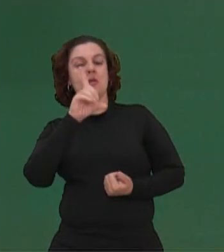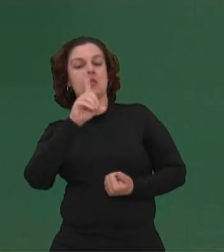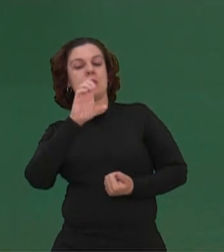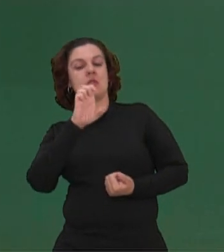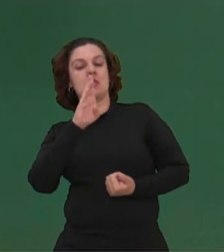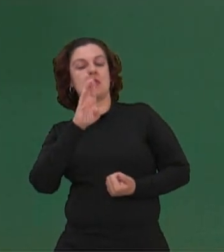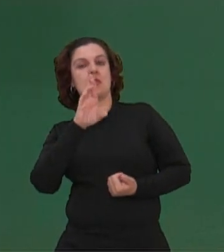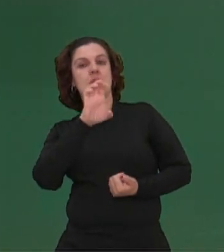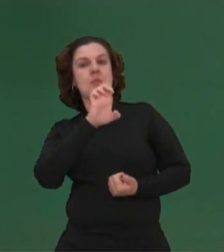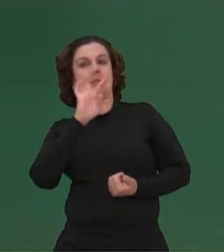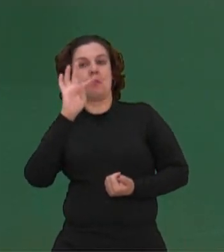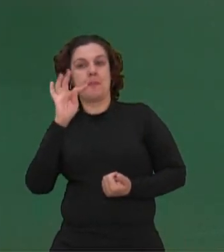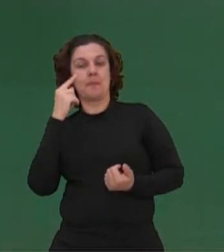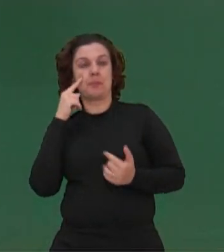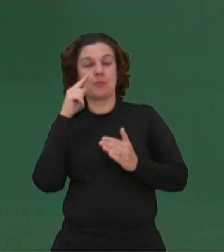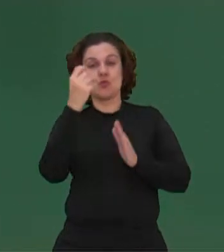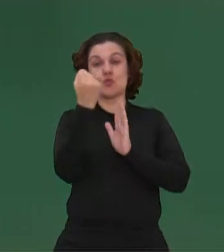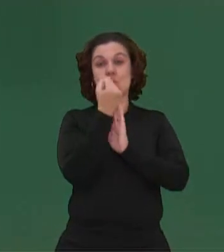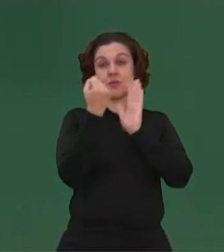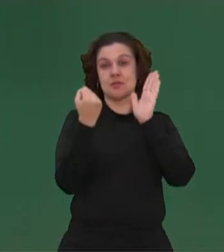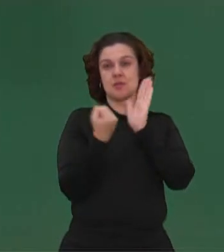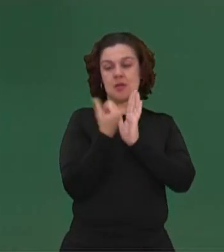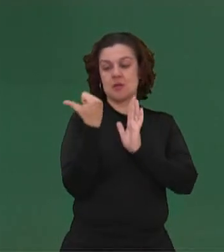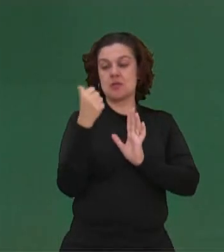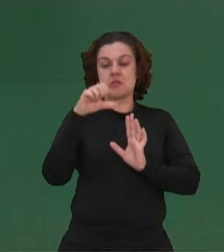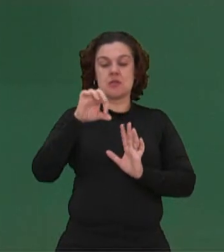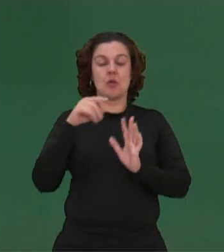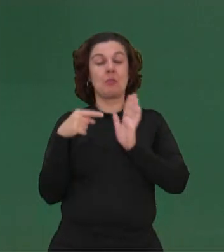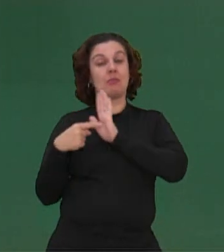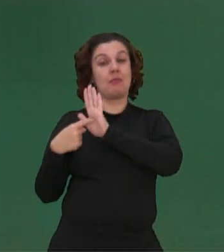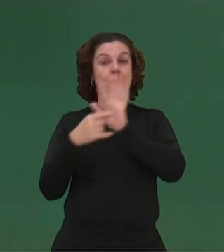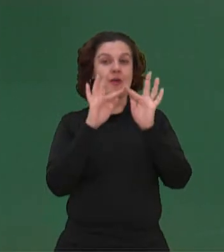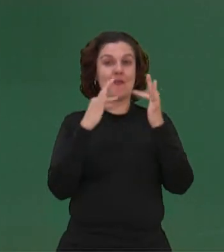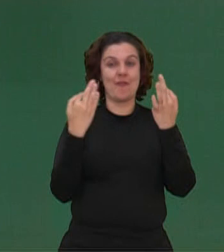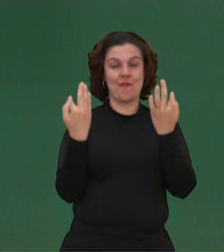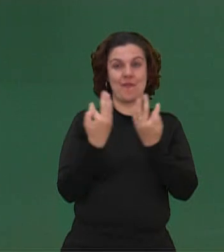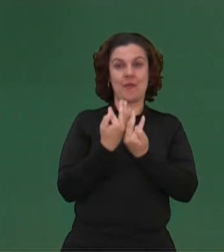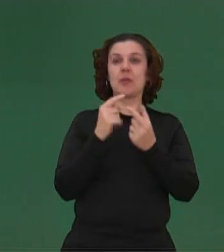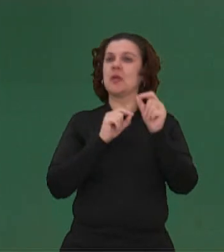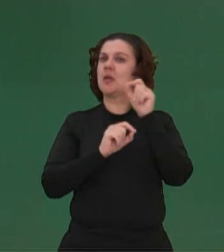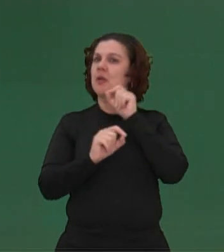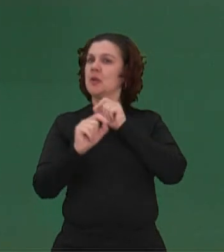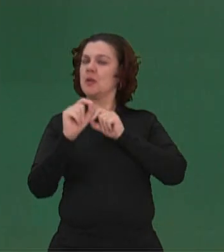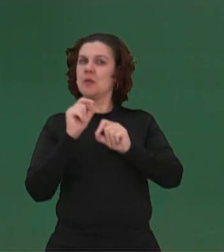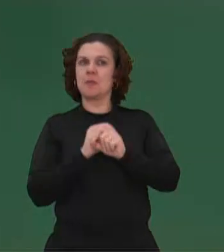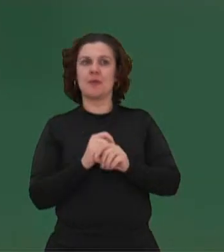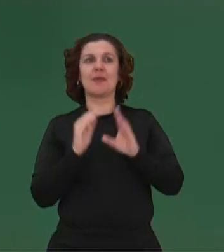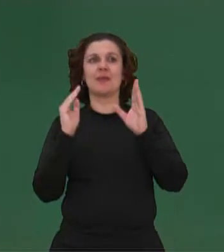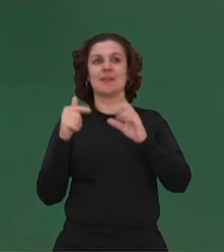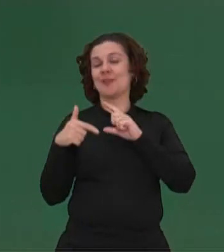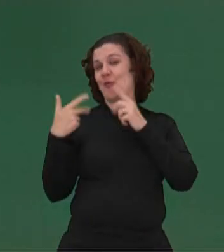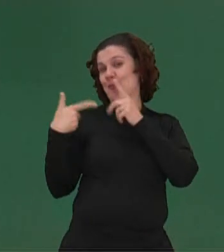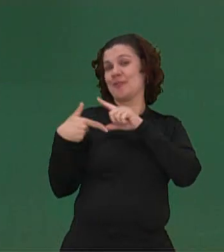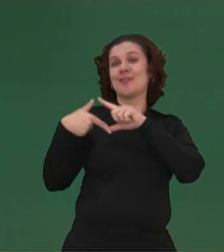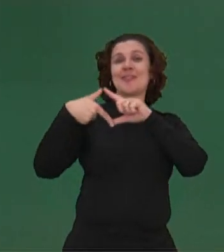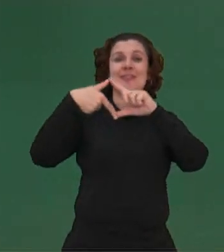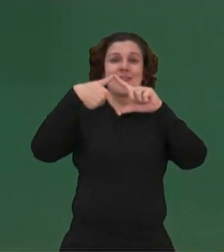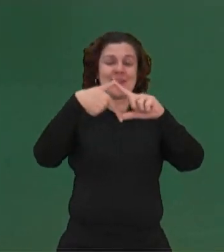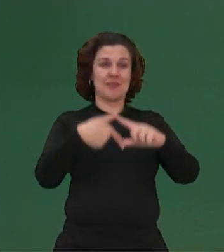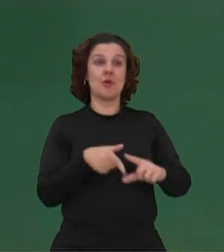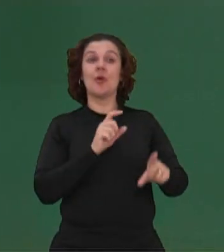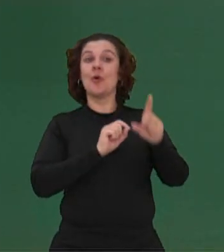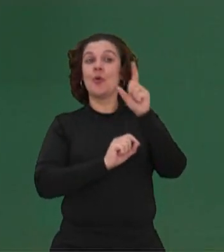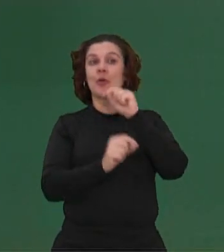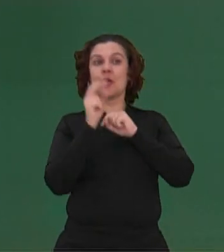século XIX, e que mostra uma típica família colonial brasileira. Já que ela é uma típica família colonial